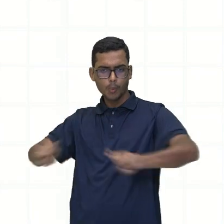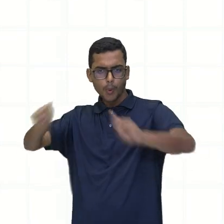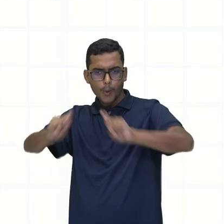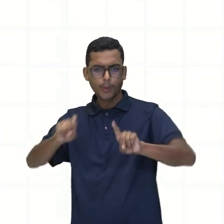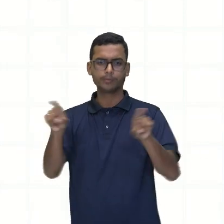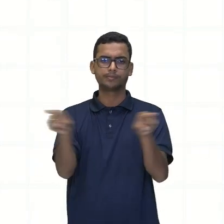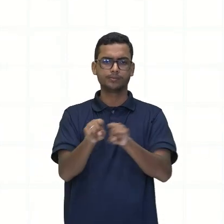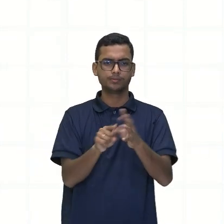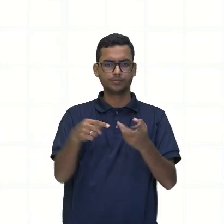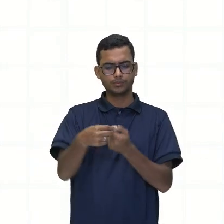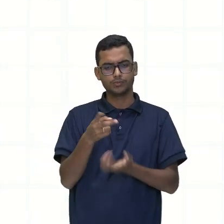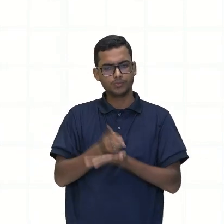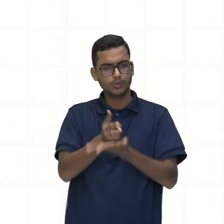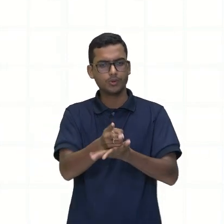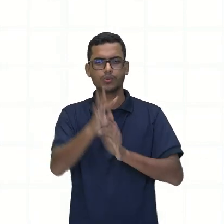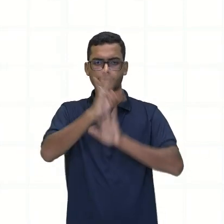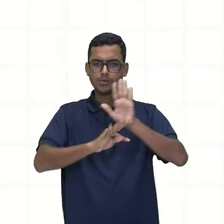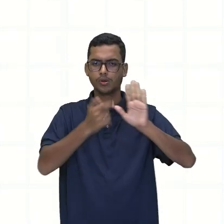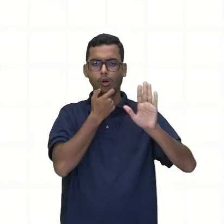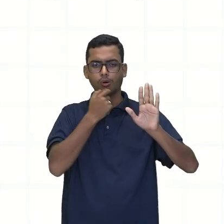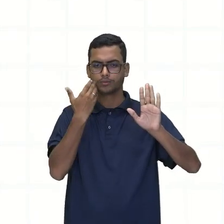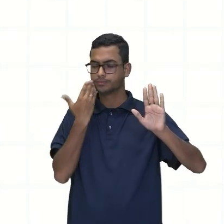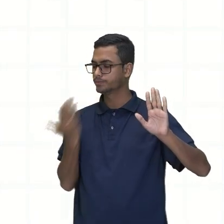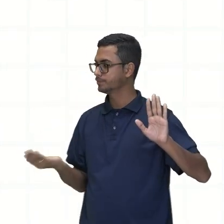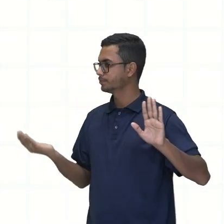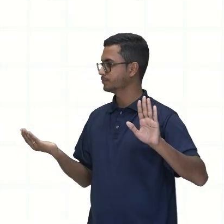electronic devices.